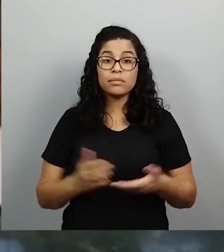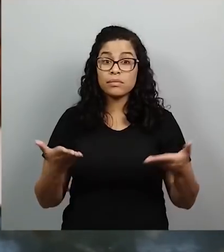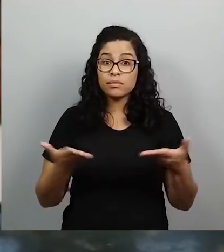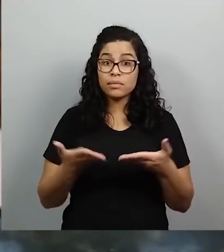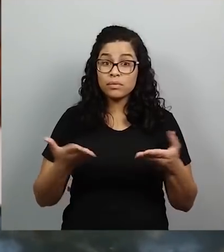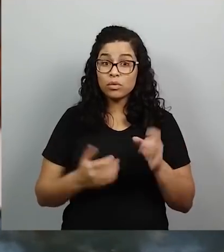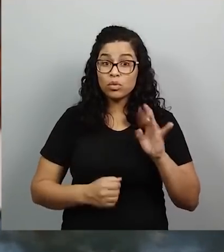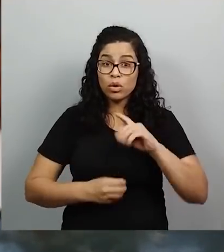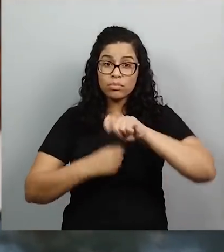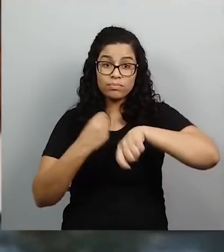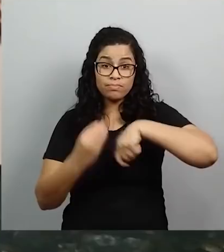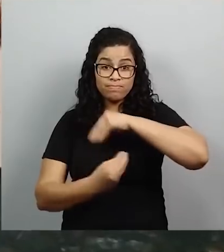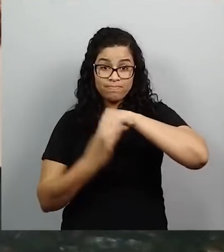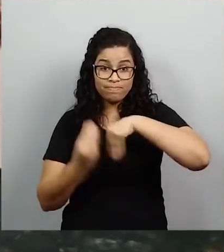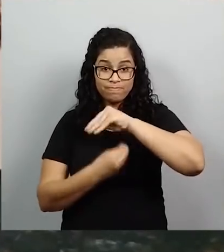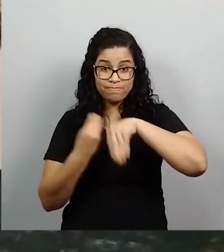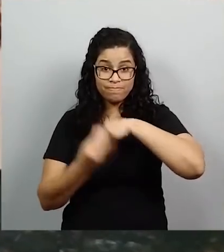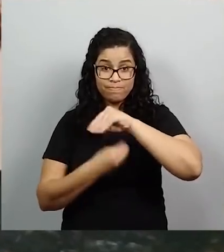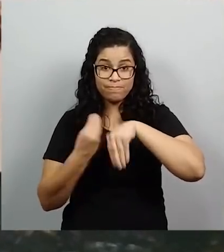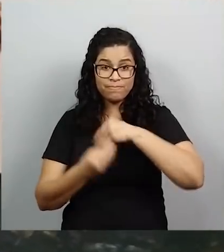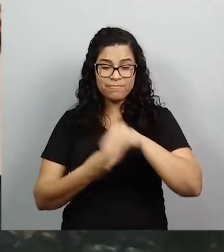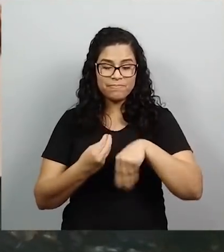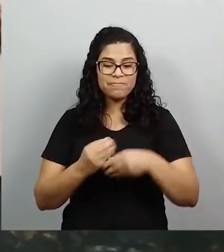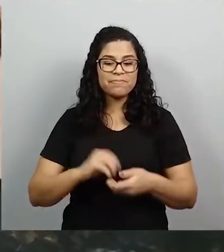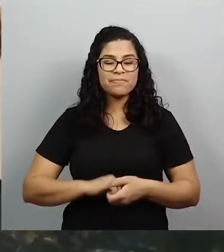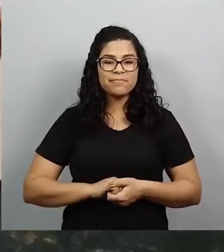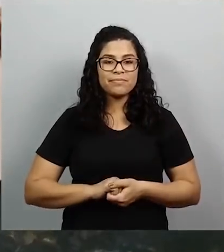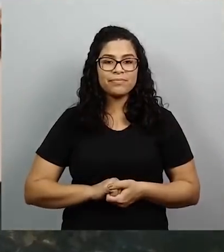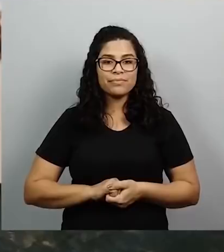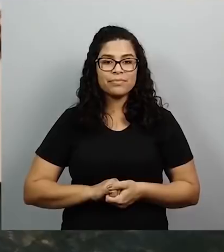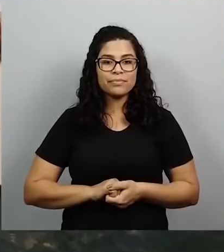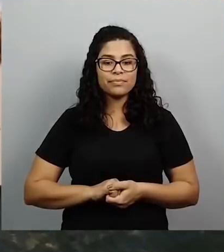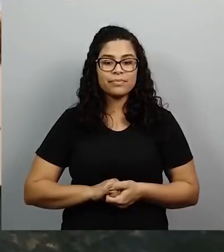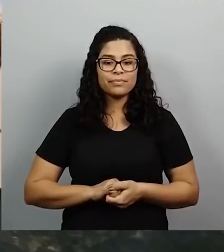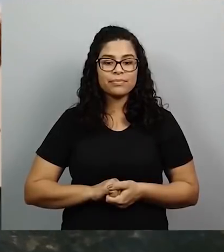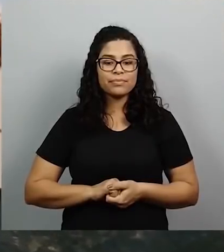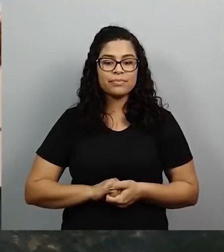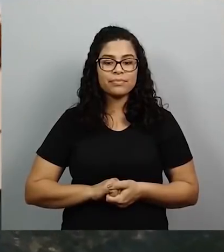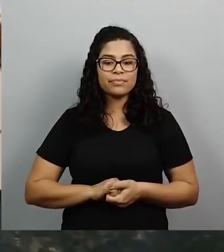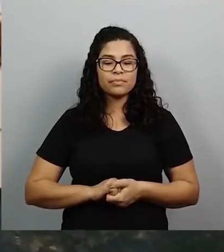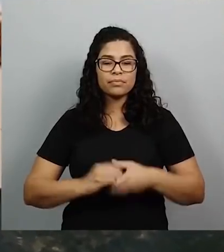Agora é só misturar. Até essa mistura ficar